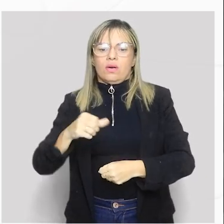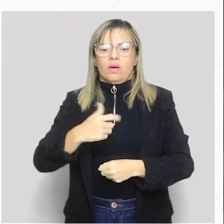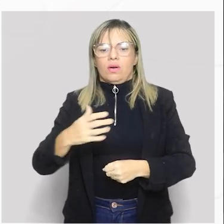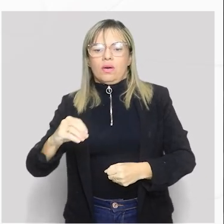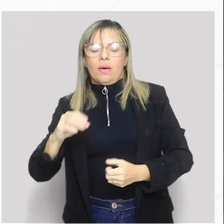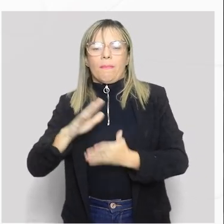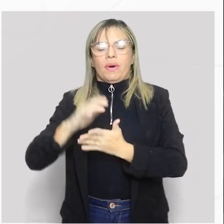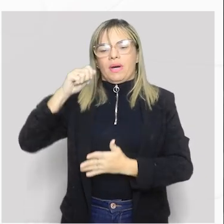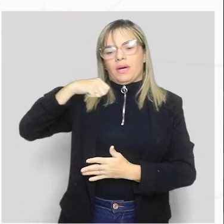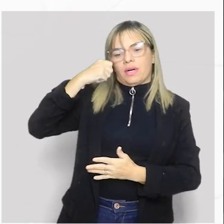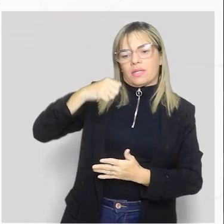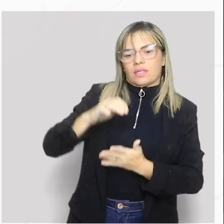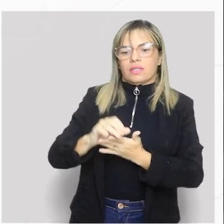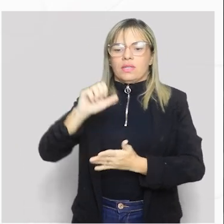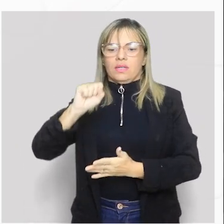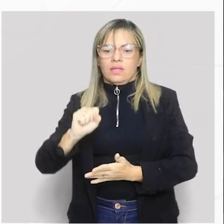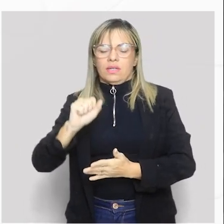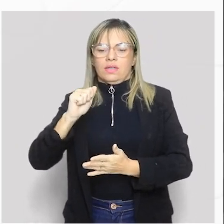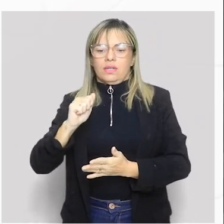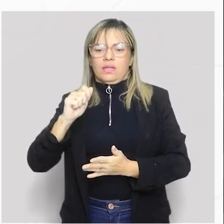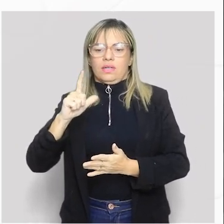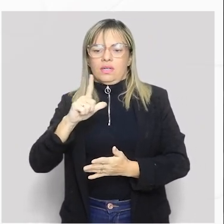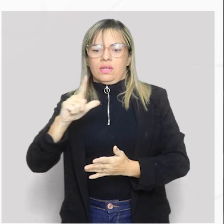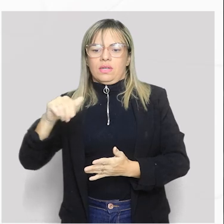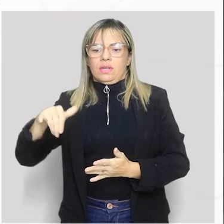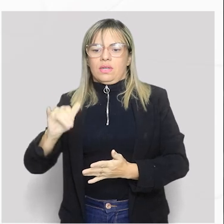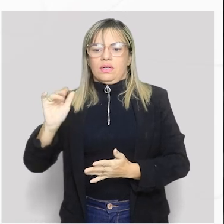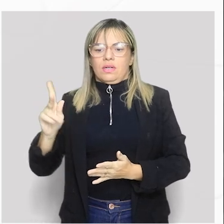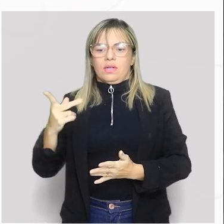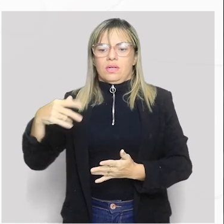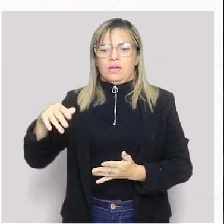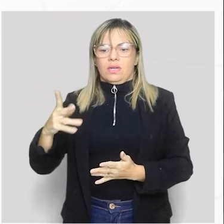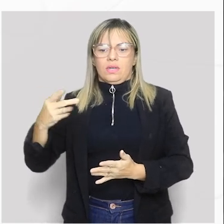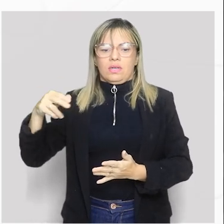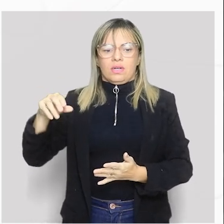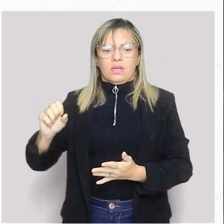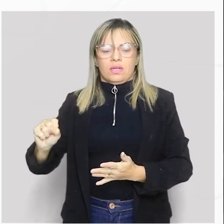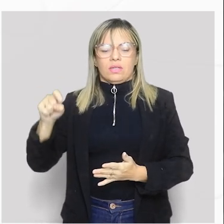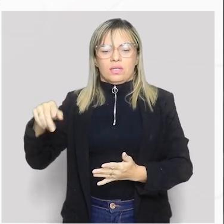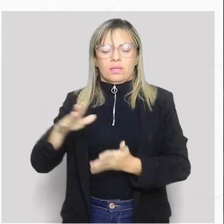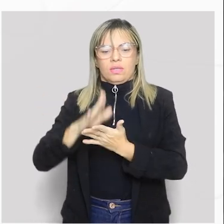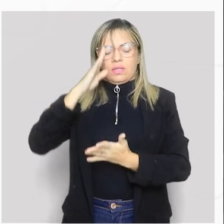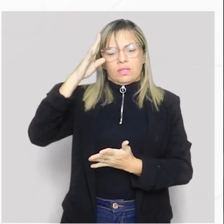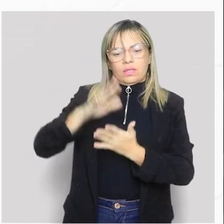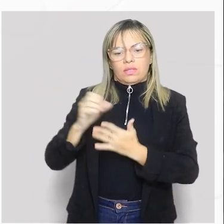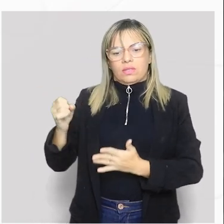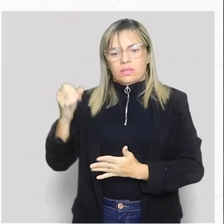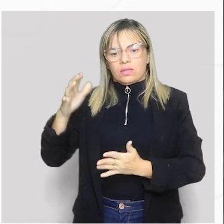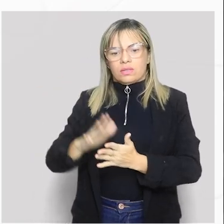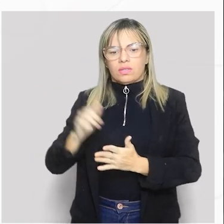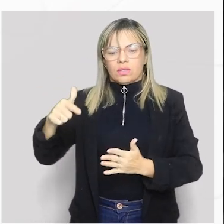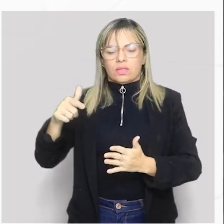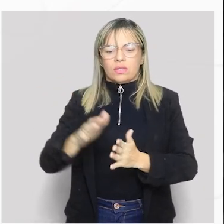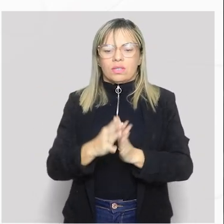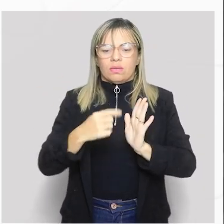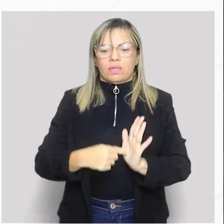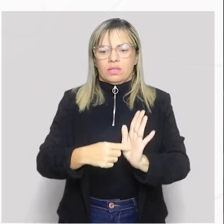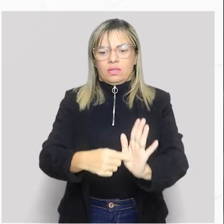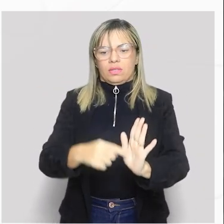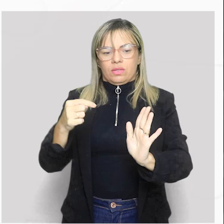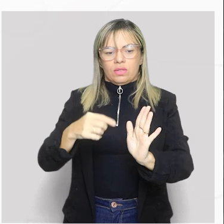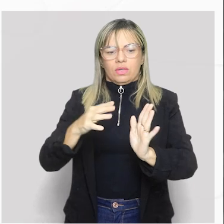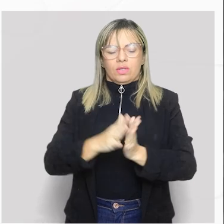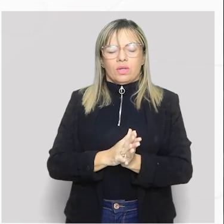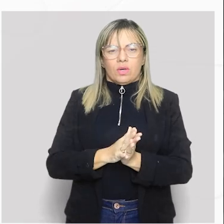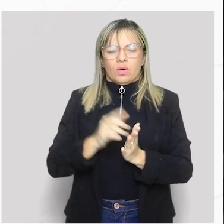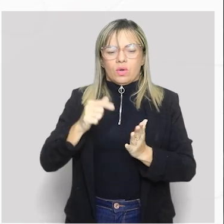Sally Hawkins, uma das protagonistas da trama, trata-se de um tributo à coragem das mulheres dispostas a correr